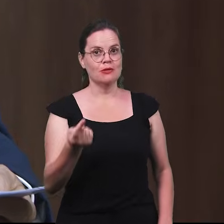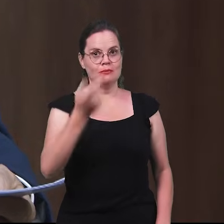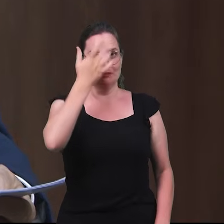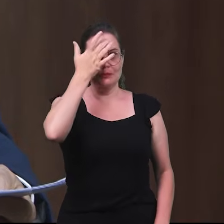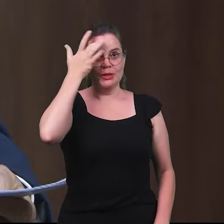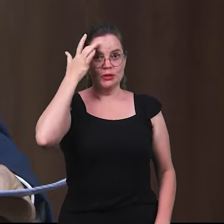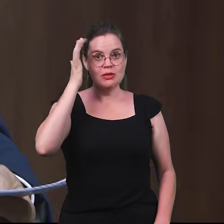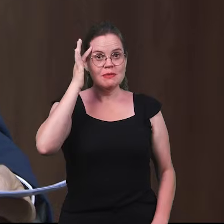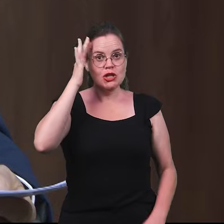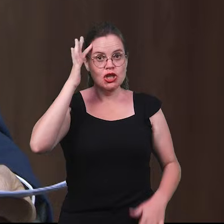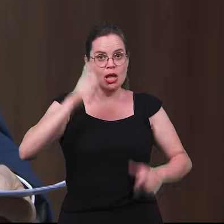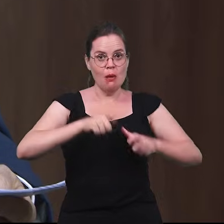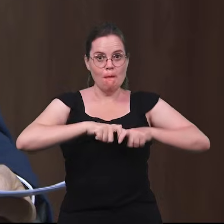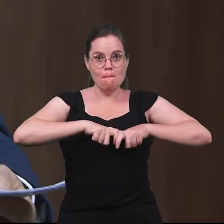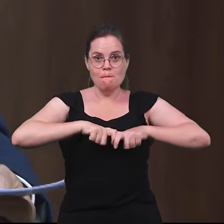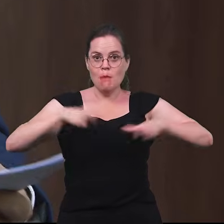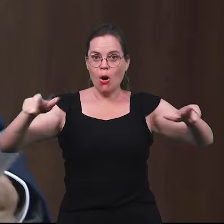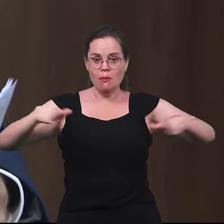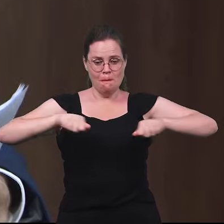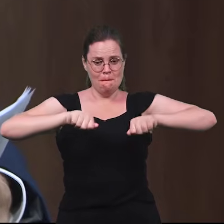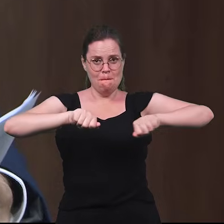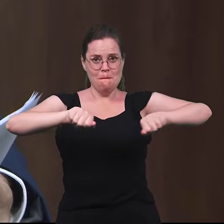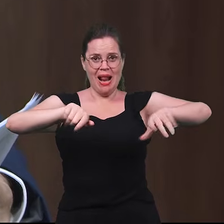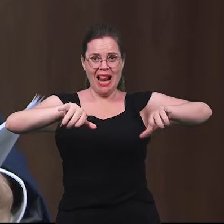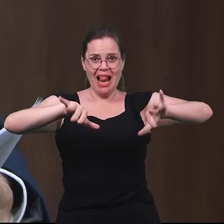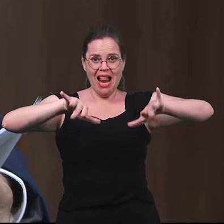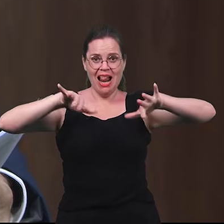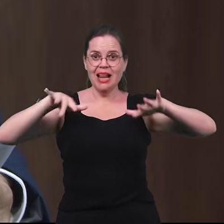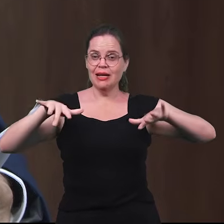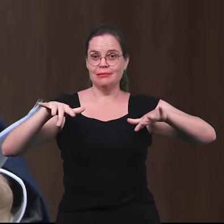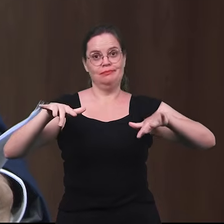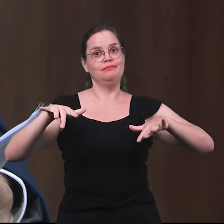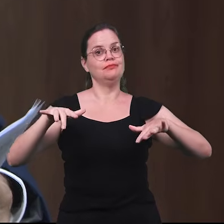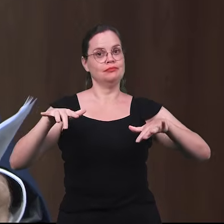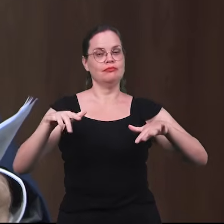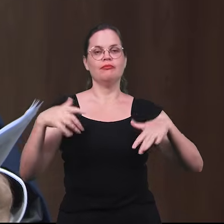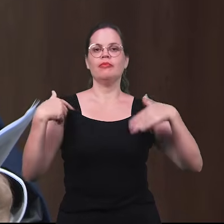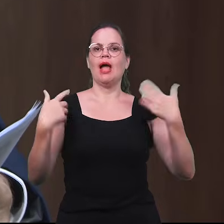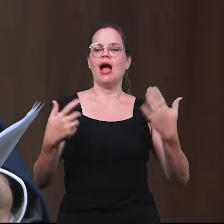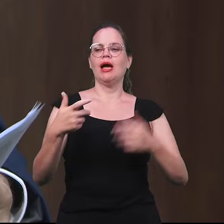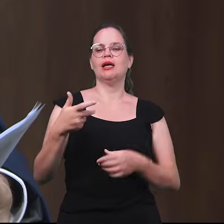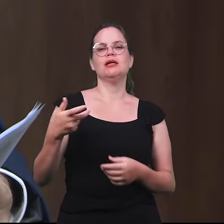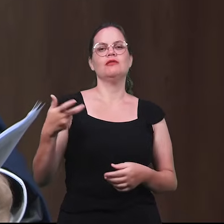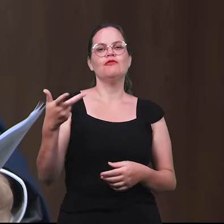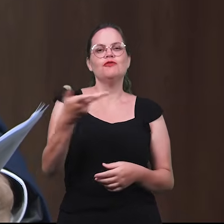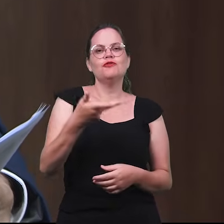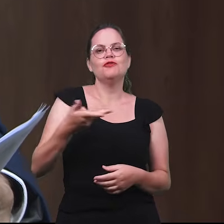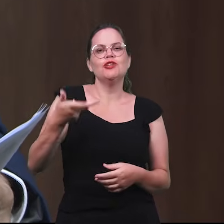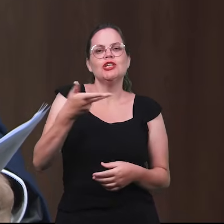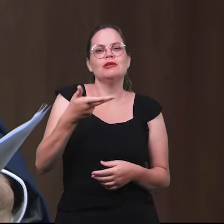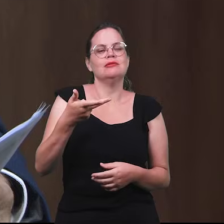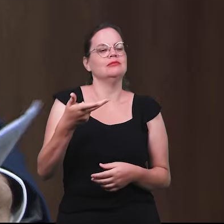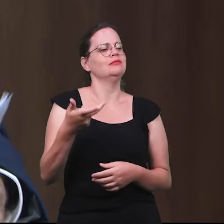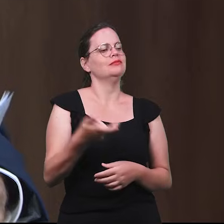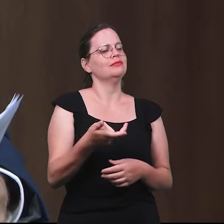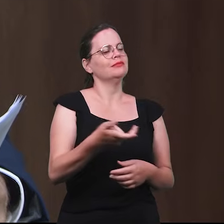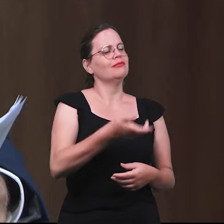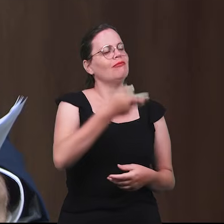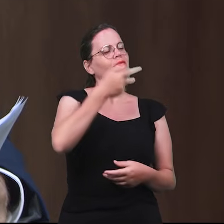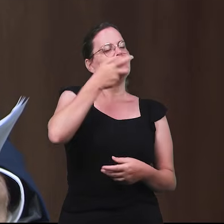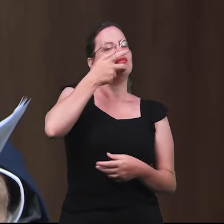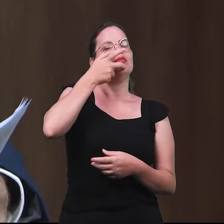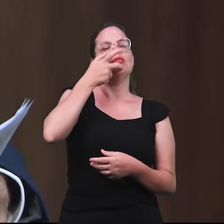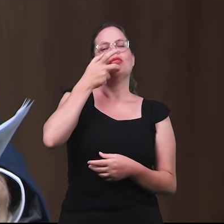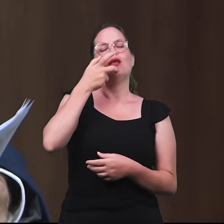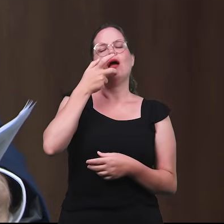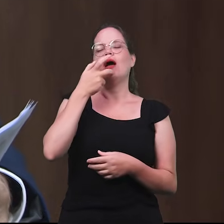Banquete enorme. E na festa mandou que buscasse os vasos do templo que Nabucodonosor, quando destruiu